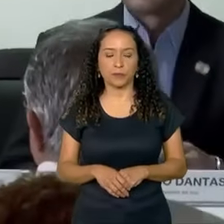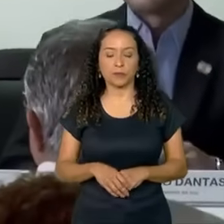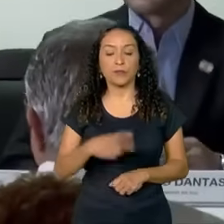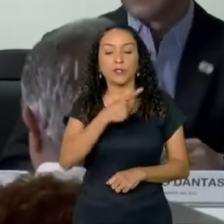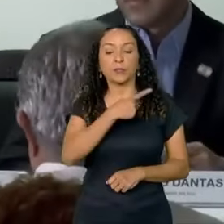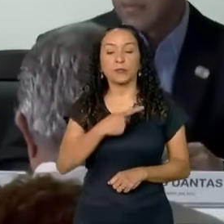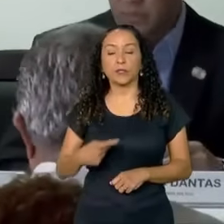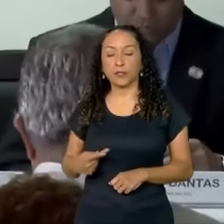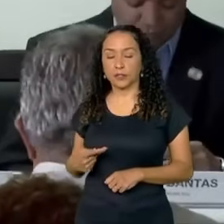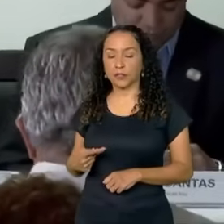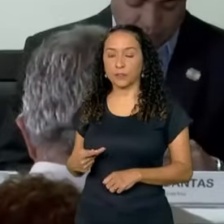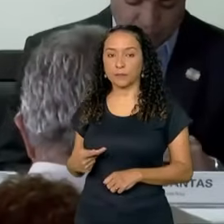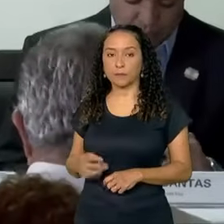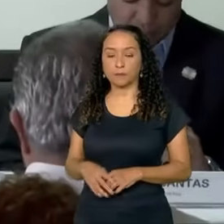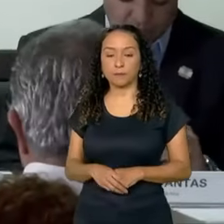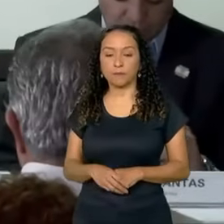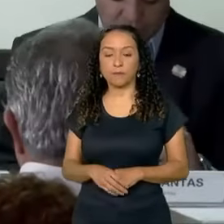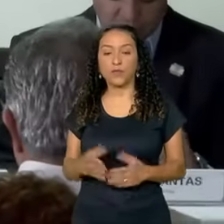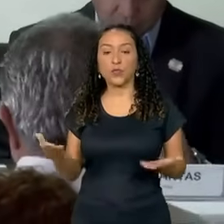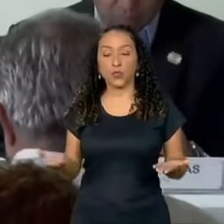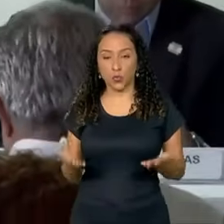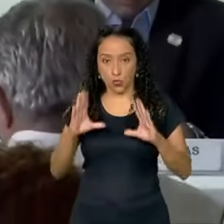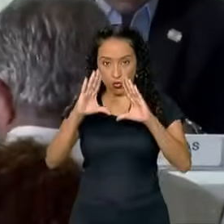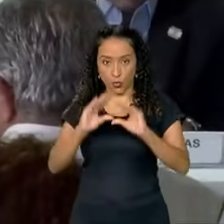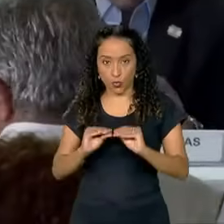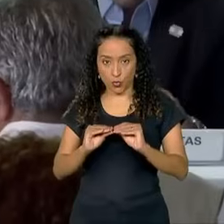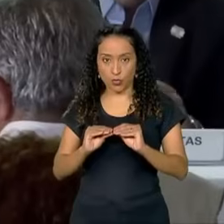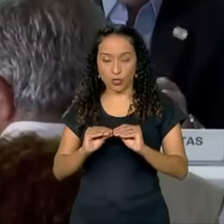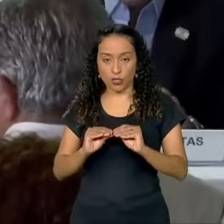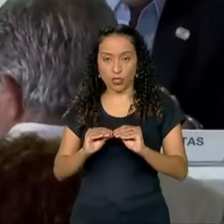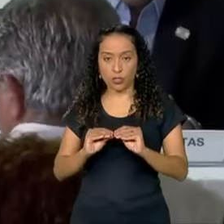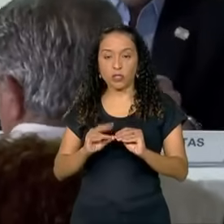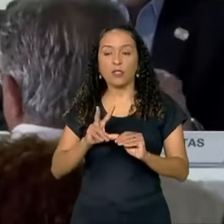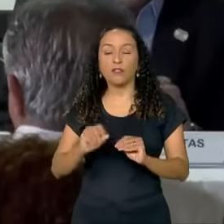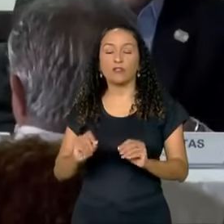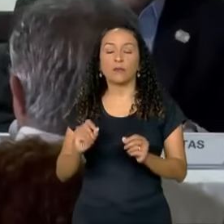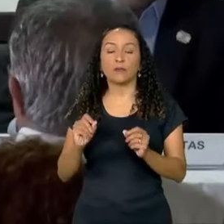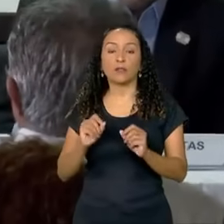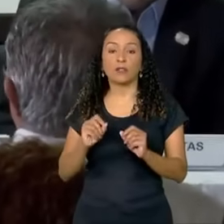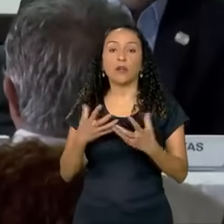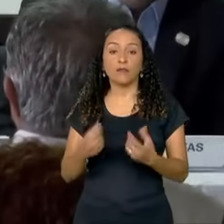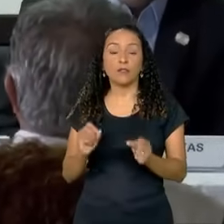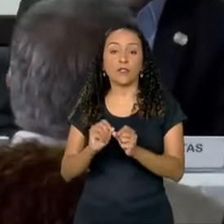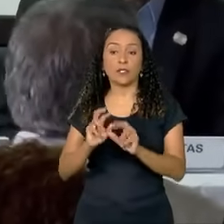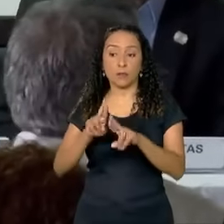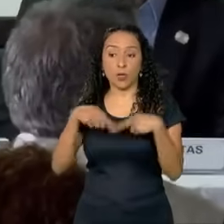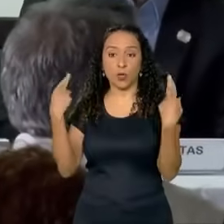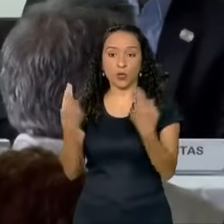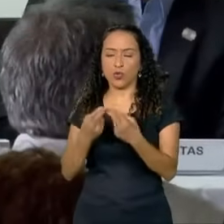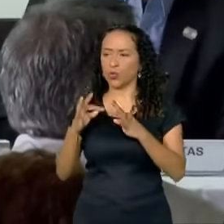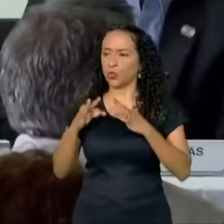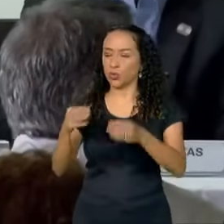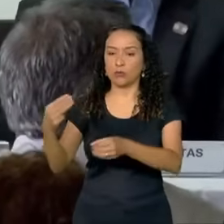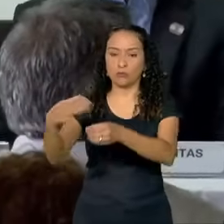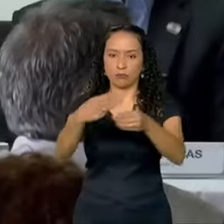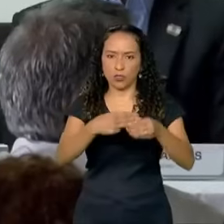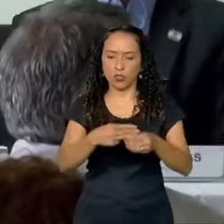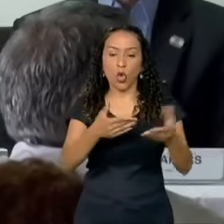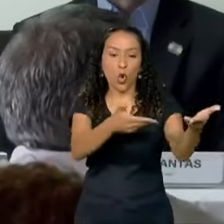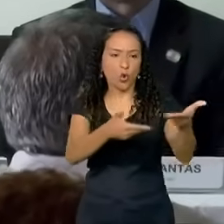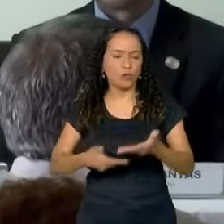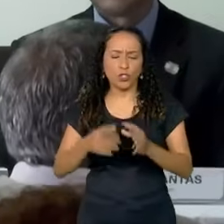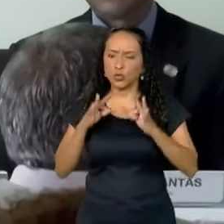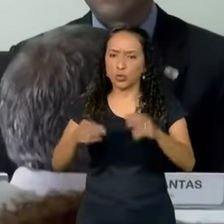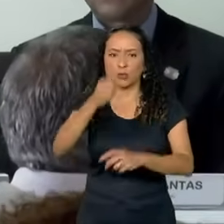Presidente, hoje à noite nós faremos uma reunião com todos os municípios, convidamos todas